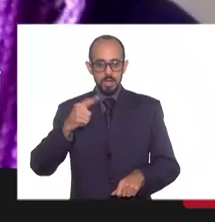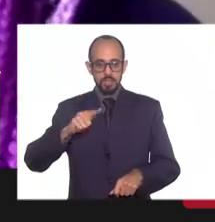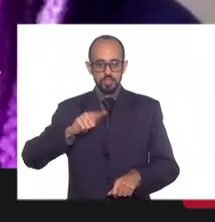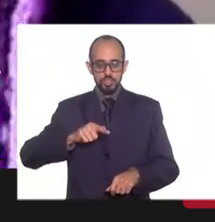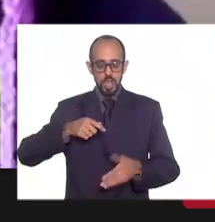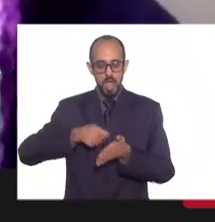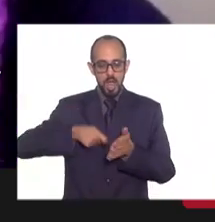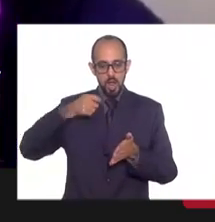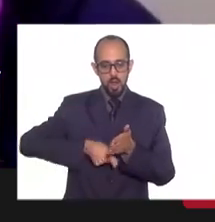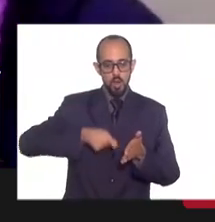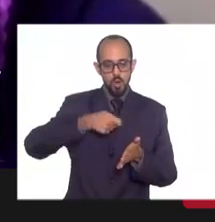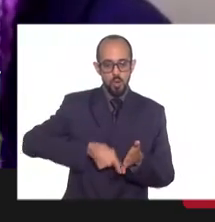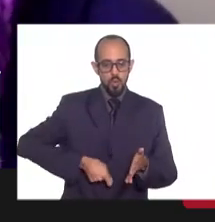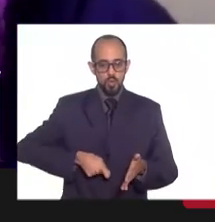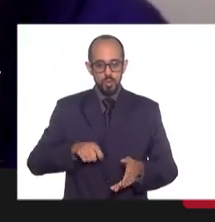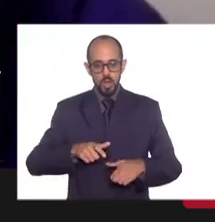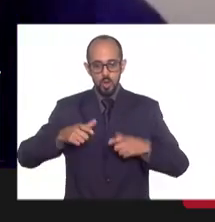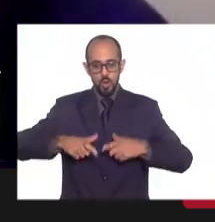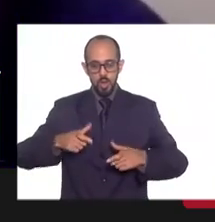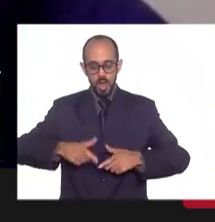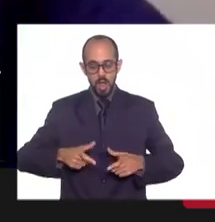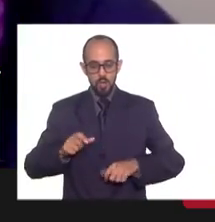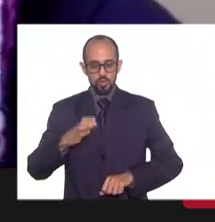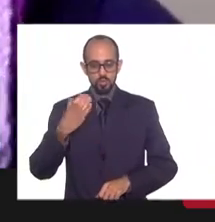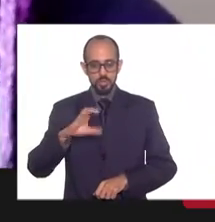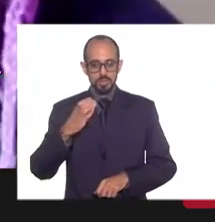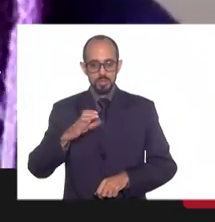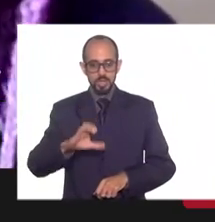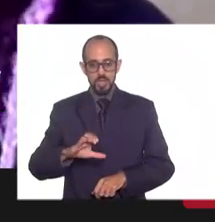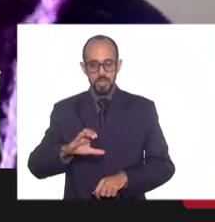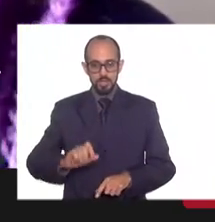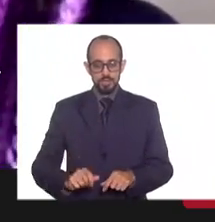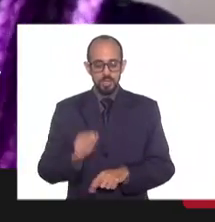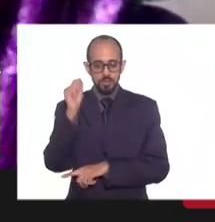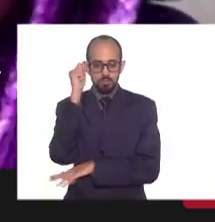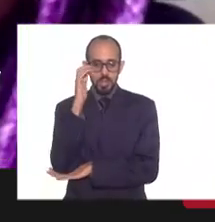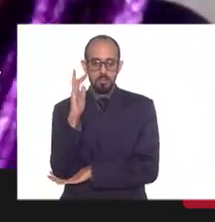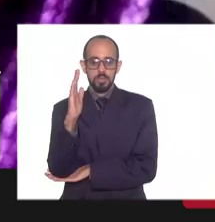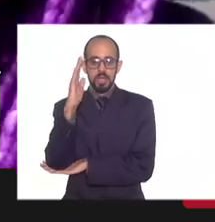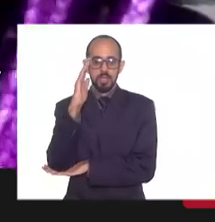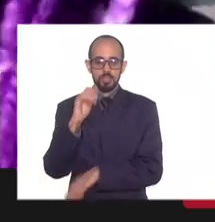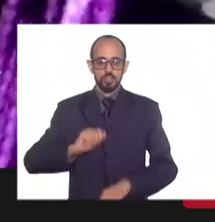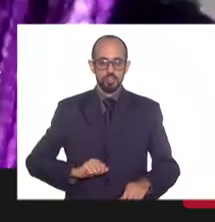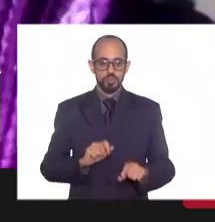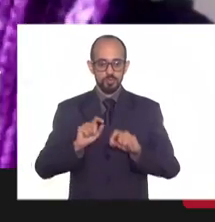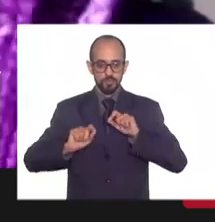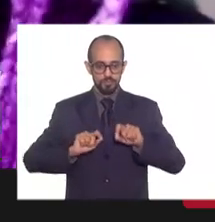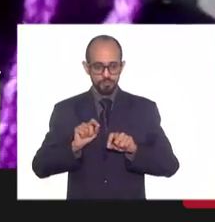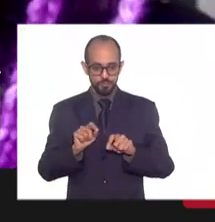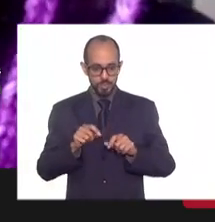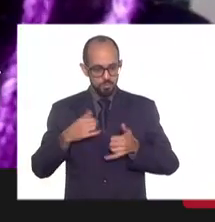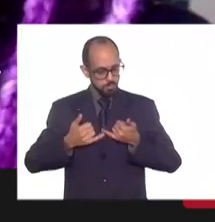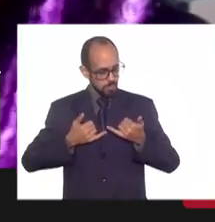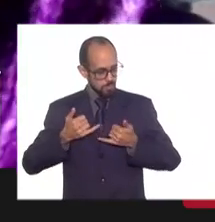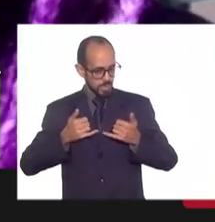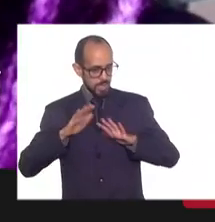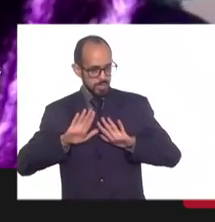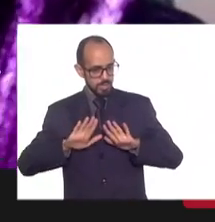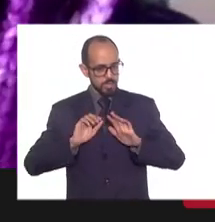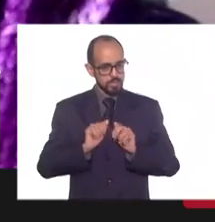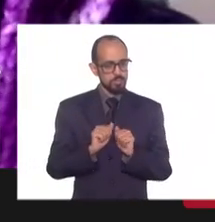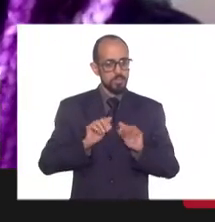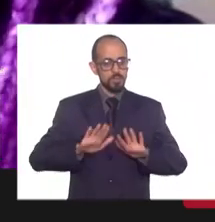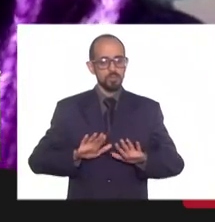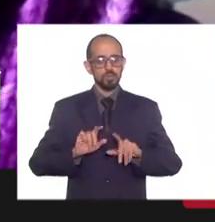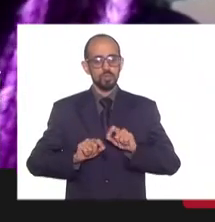preservação local a produção de uma ciência a partir do meio ambiente né brincadeiras à parte o Ilha